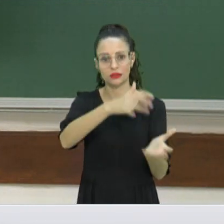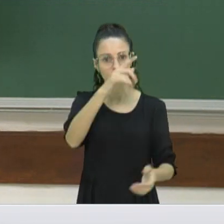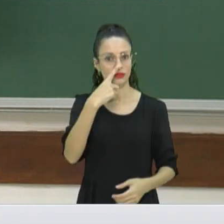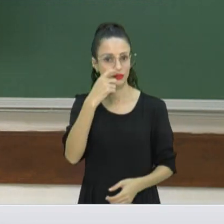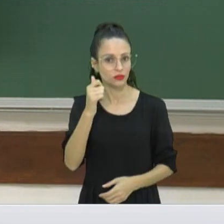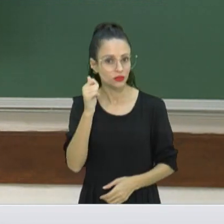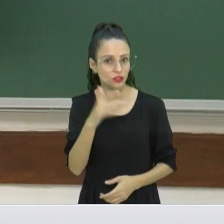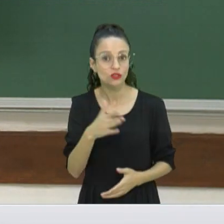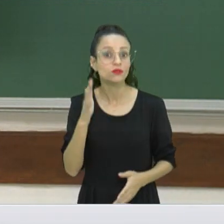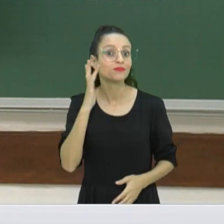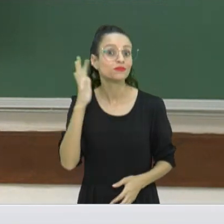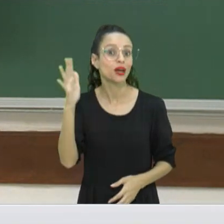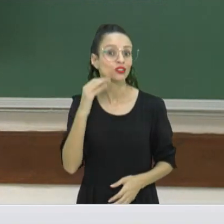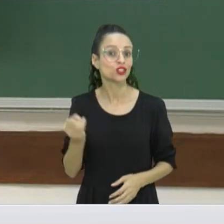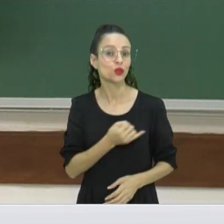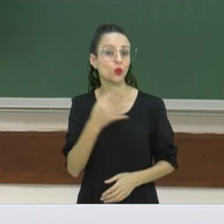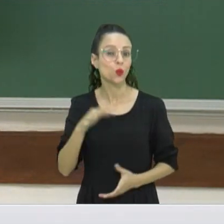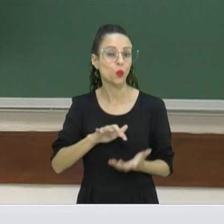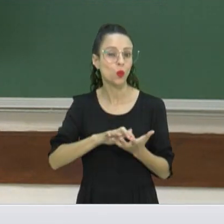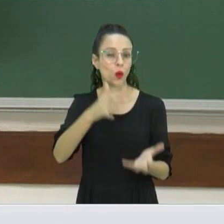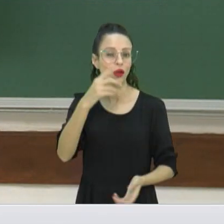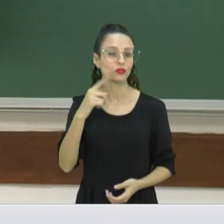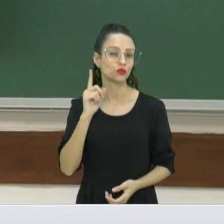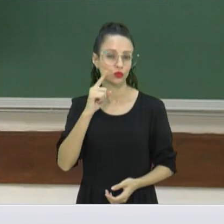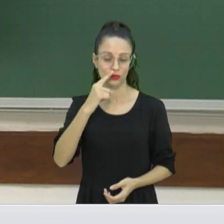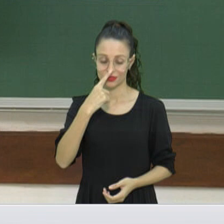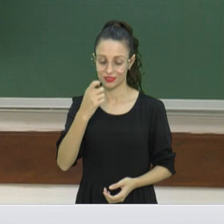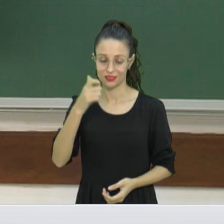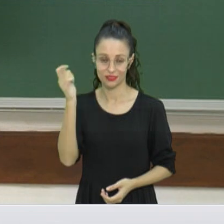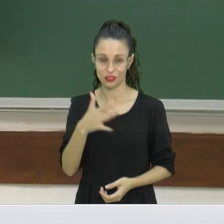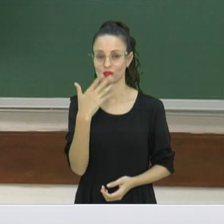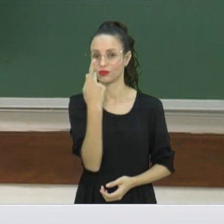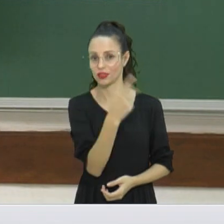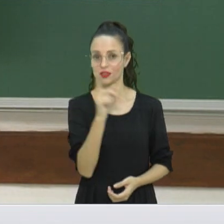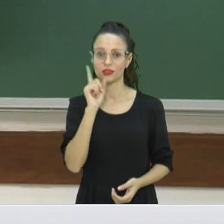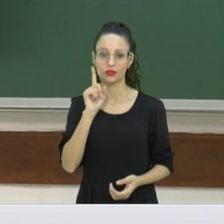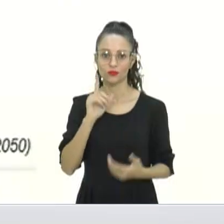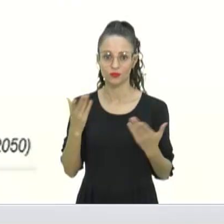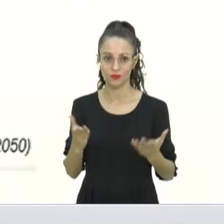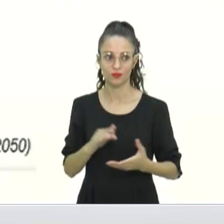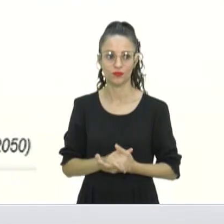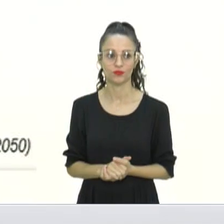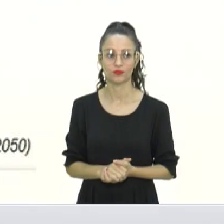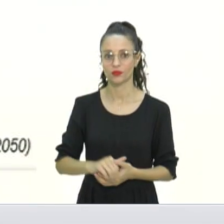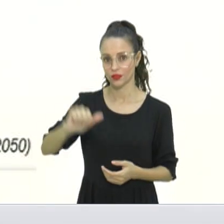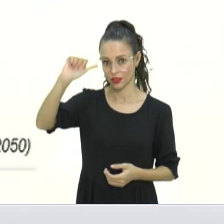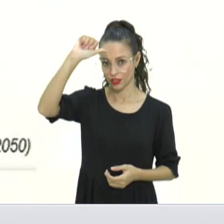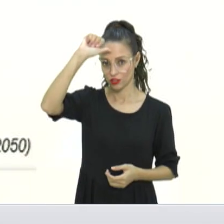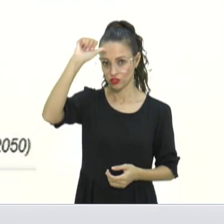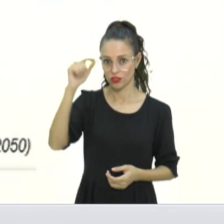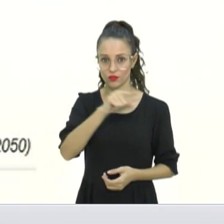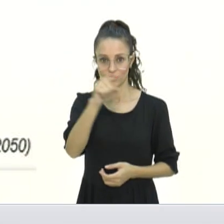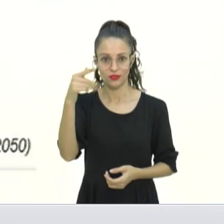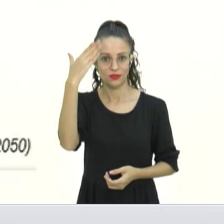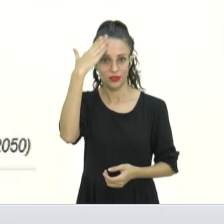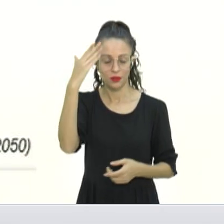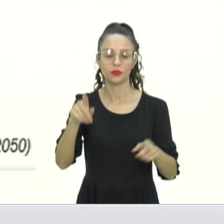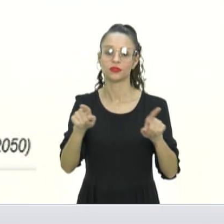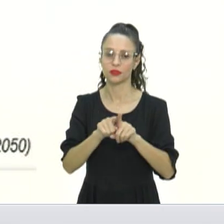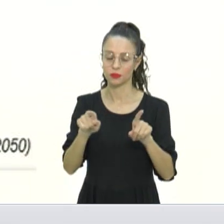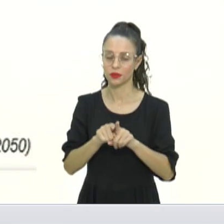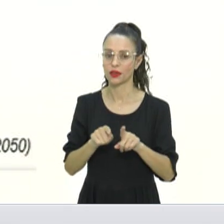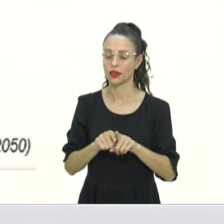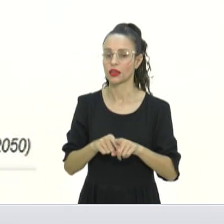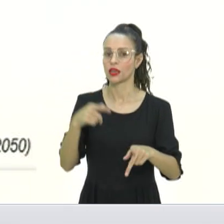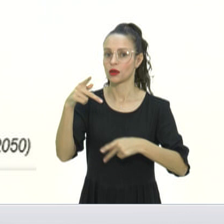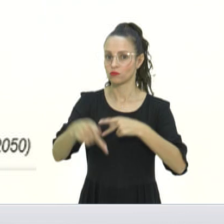olha a produção de lixo dessa nação, né? A Índia, que vocês sabem também que tem uma